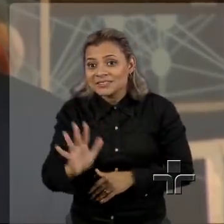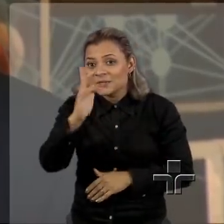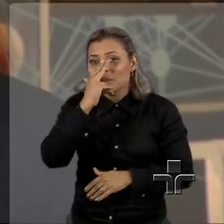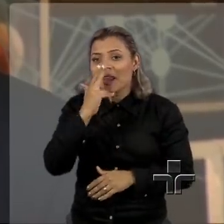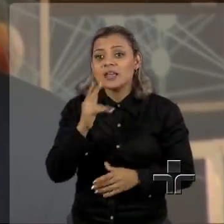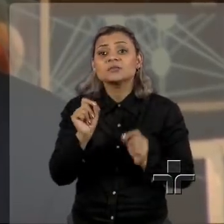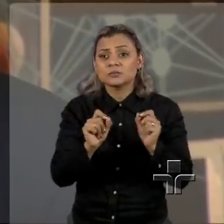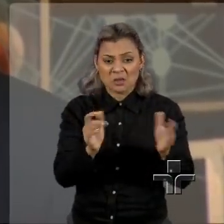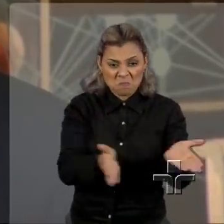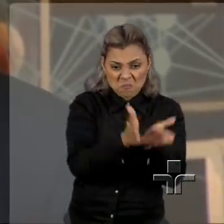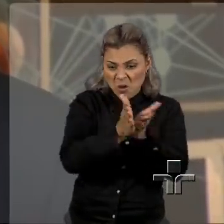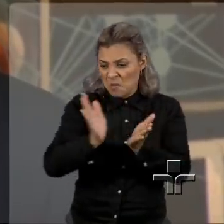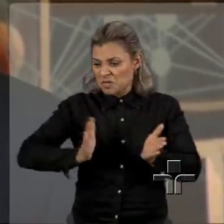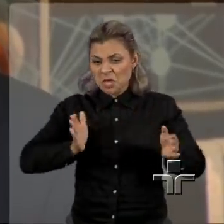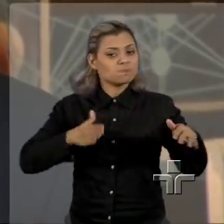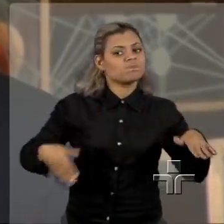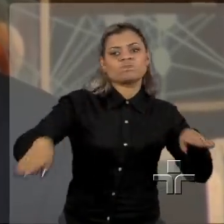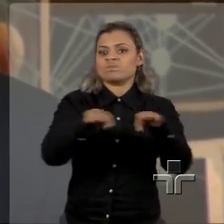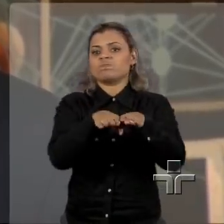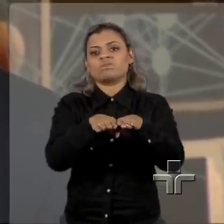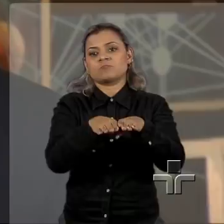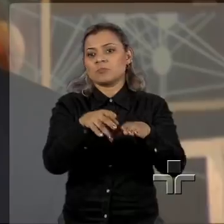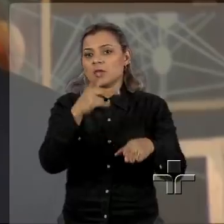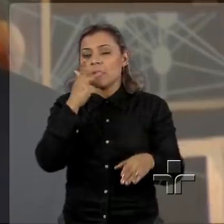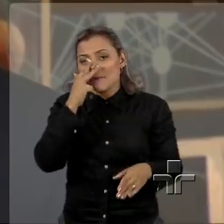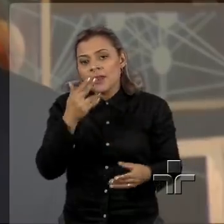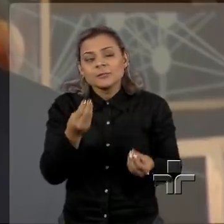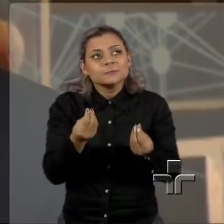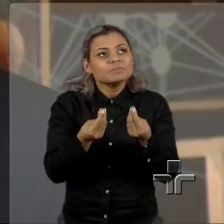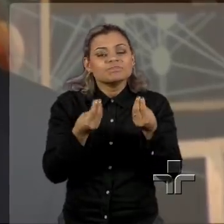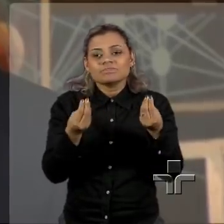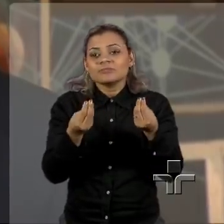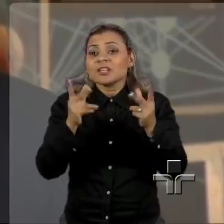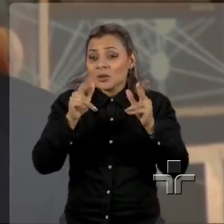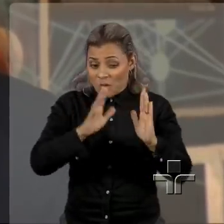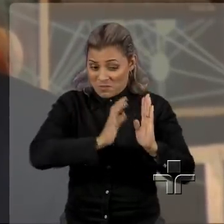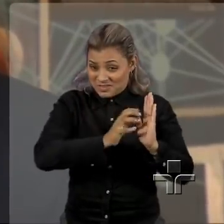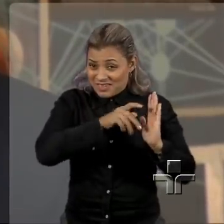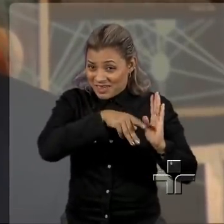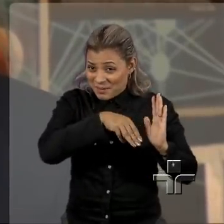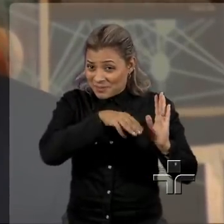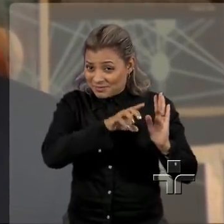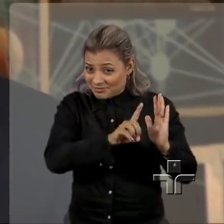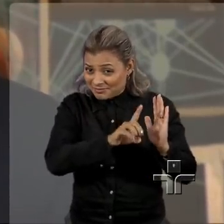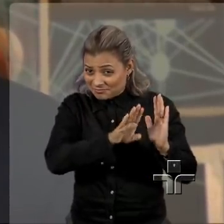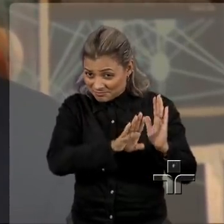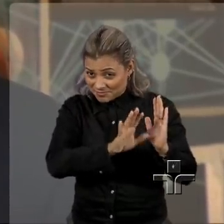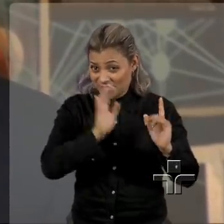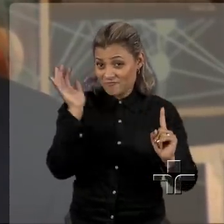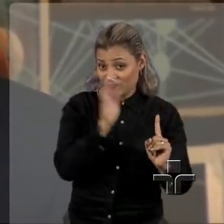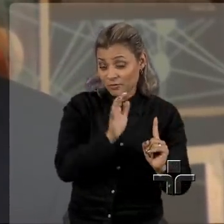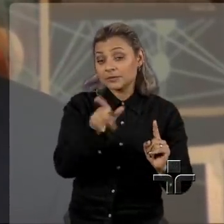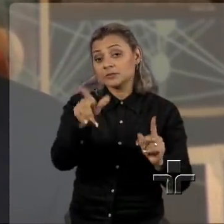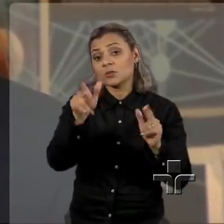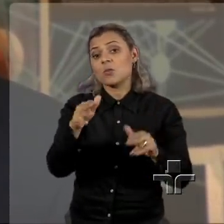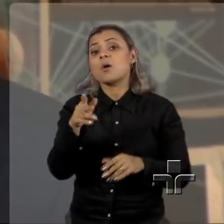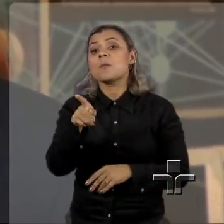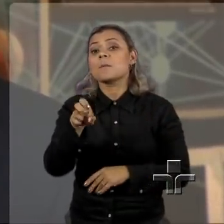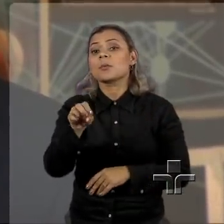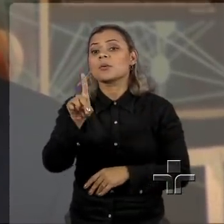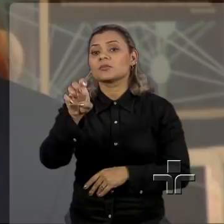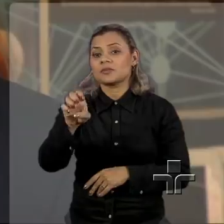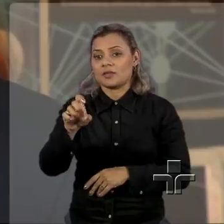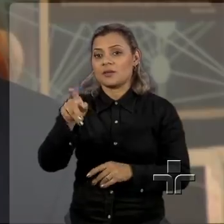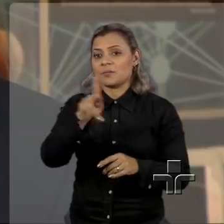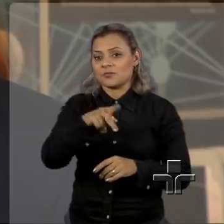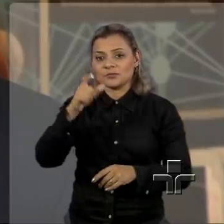de castas inatingíveis começa a ser perdido. Com relação ao MDB, há, naquilo que o professor Pondé falou, um sentido, porque não